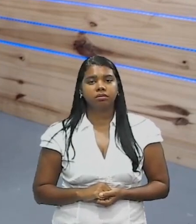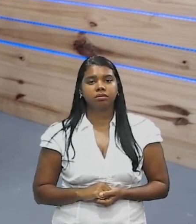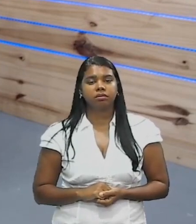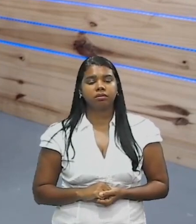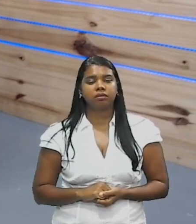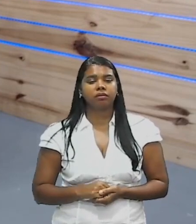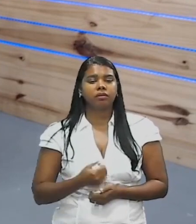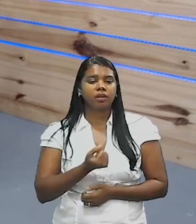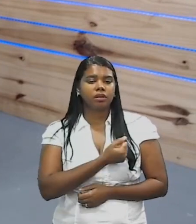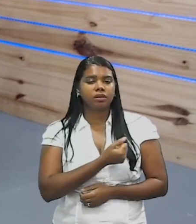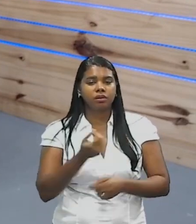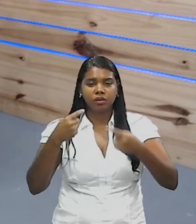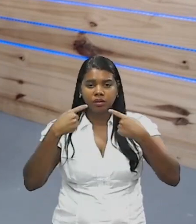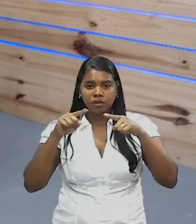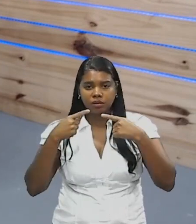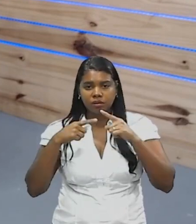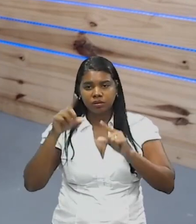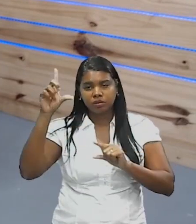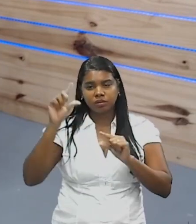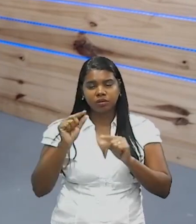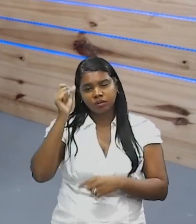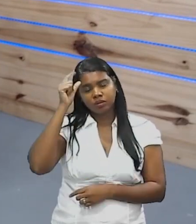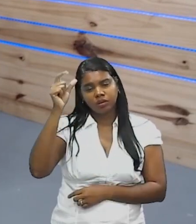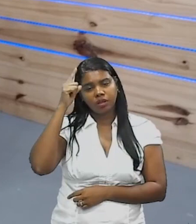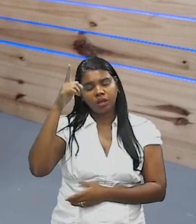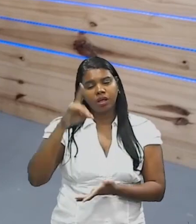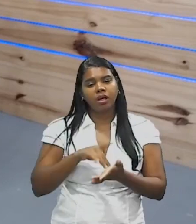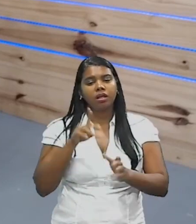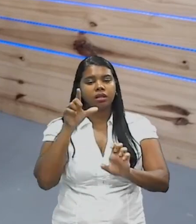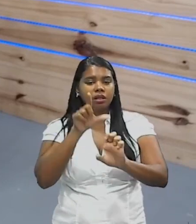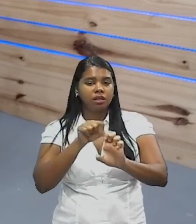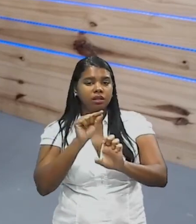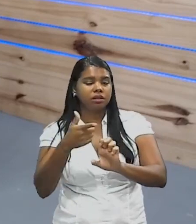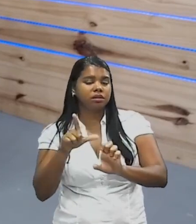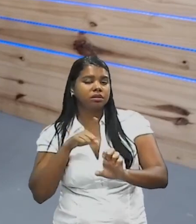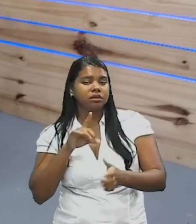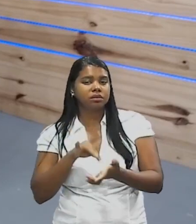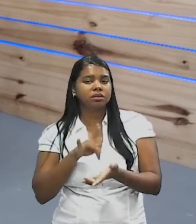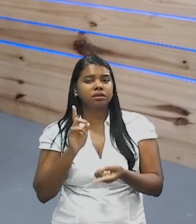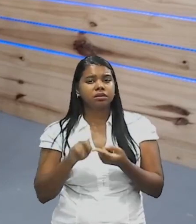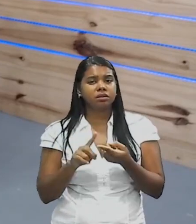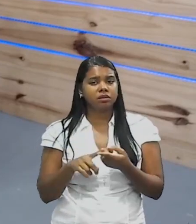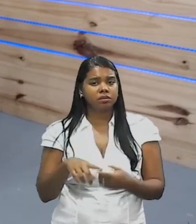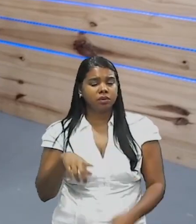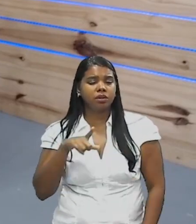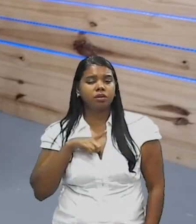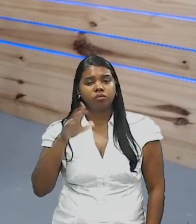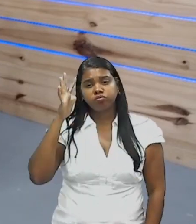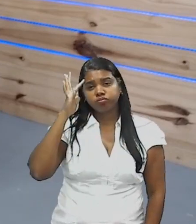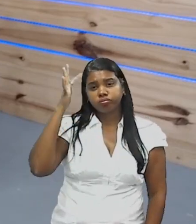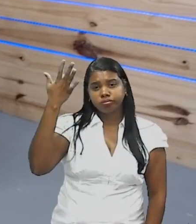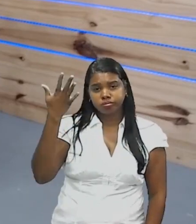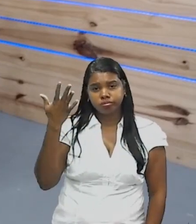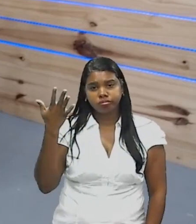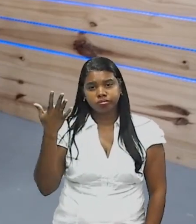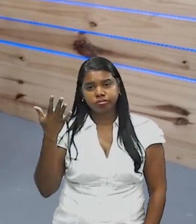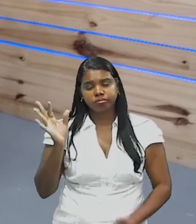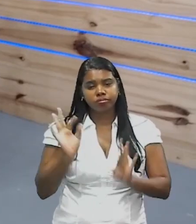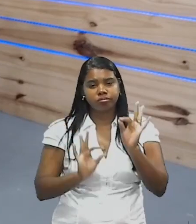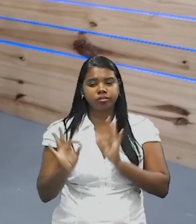esse número de reclamações vai diminuir. A ideia é que a empresa não tenha, né? Mas quando tiver, resolver com